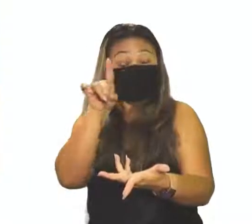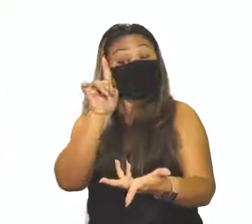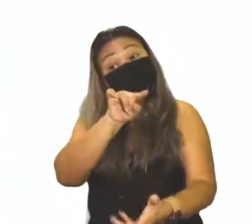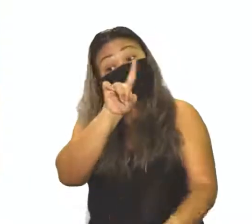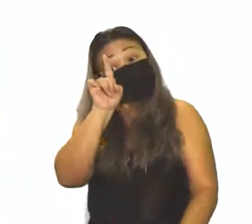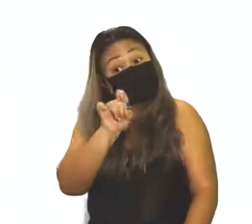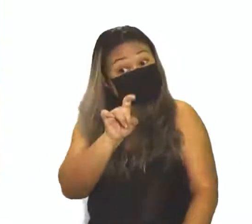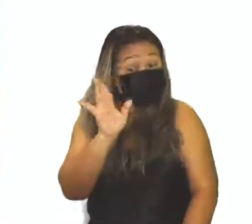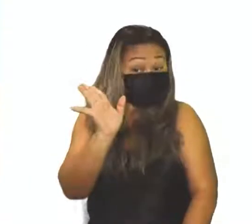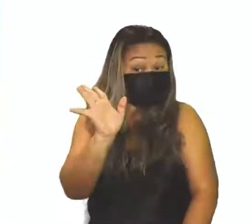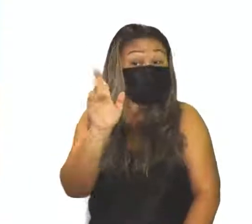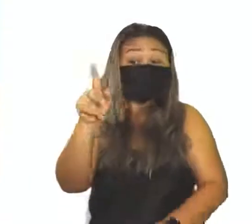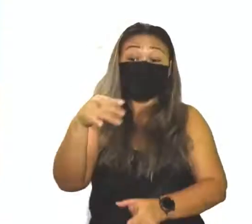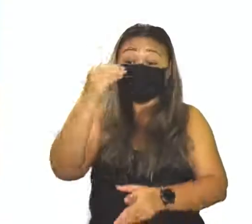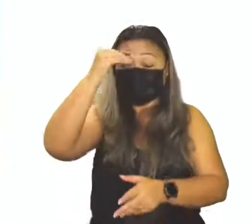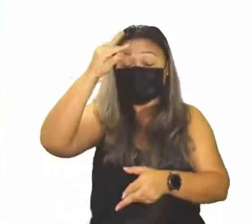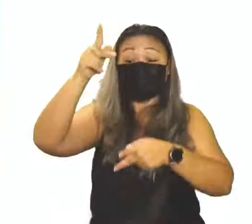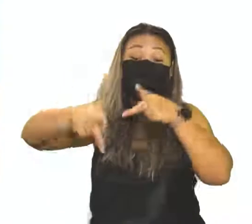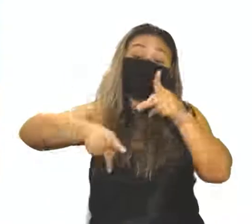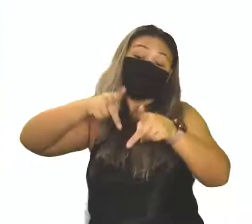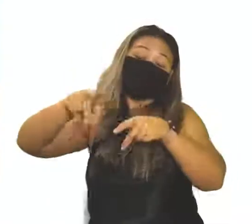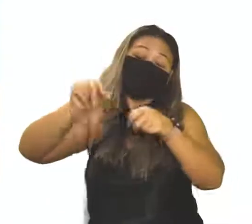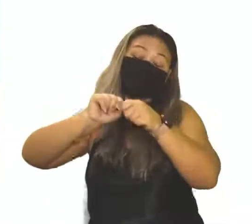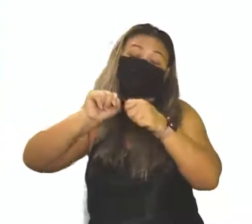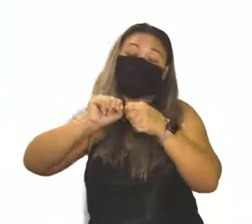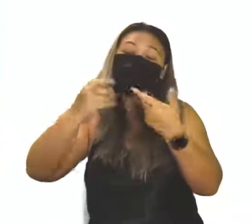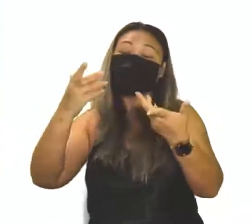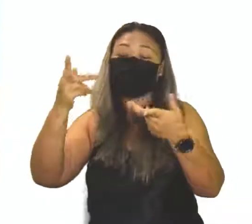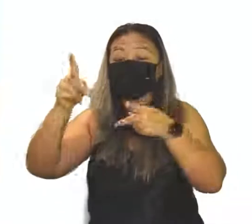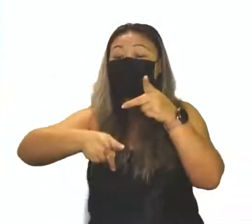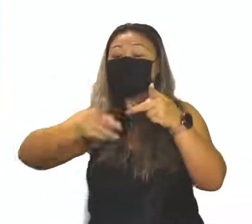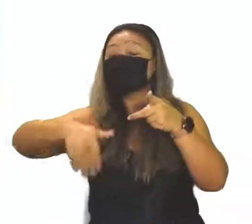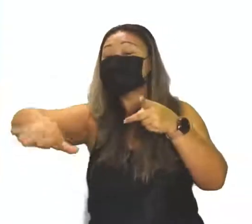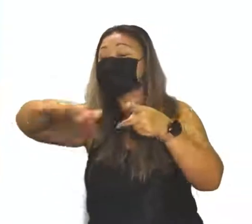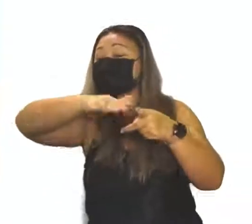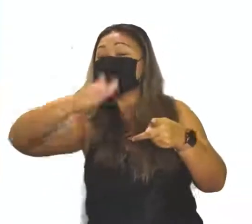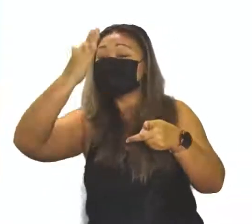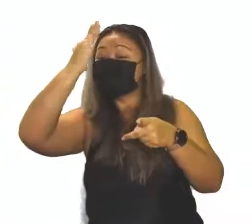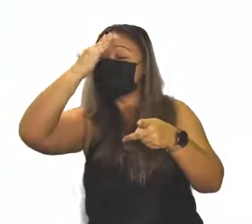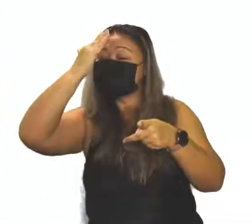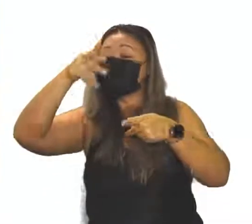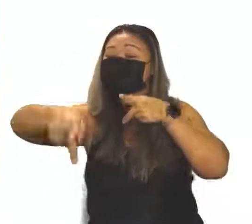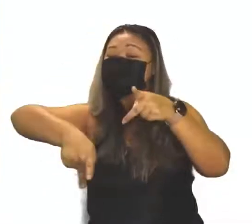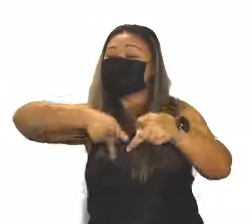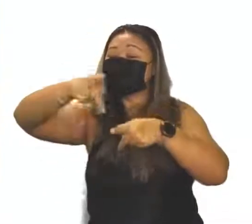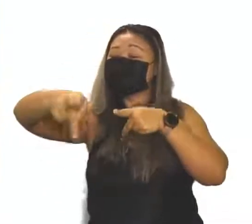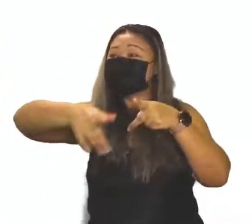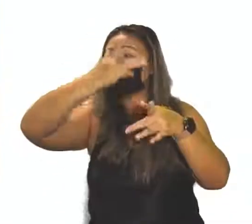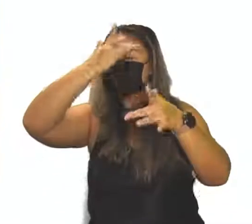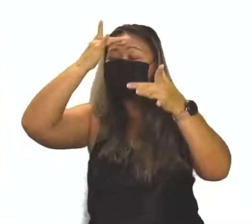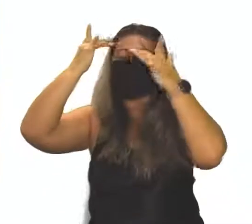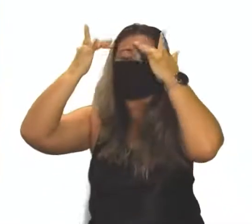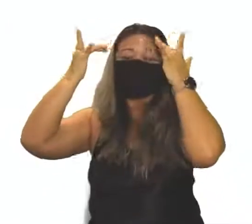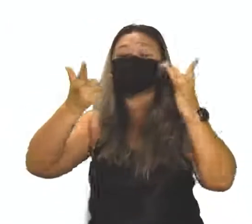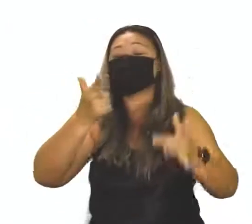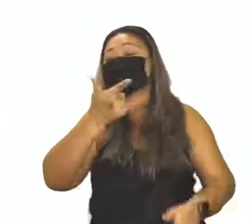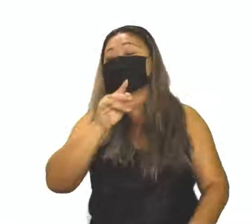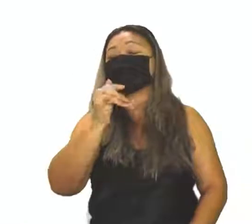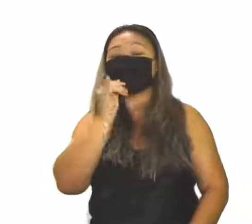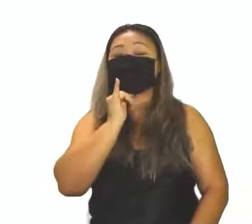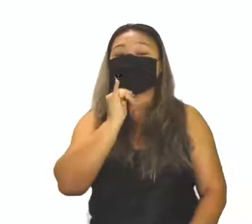É um conhecimento popular, tá? Não tem nada científico. É da sabedoria popular. Então, o outro